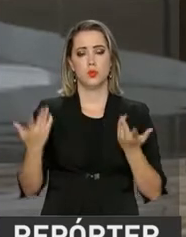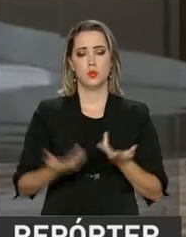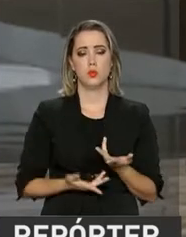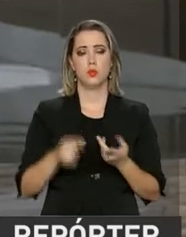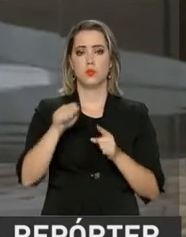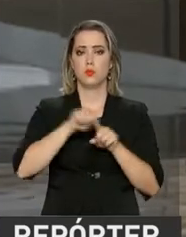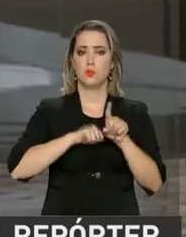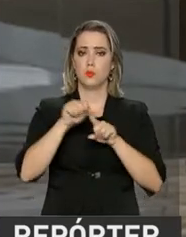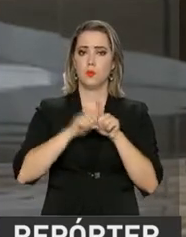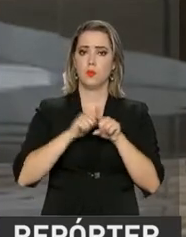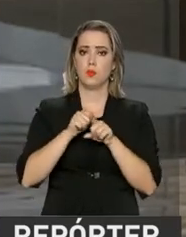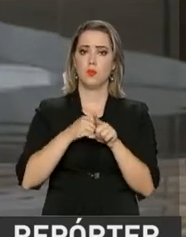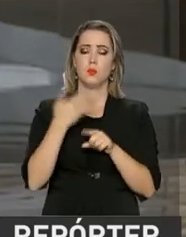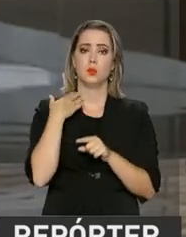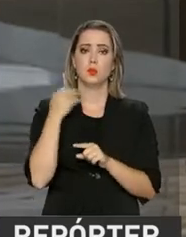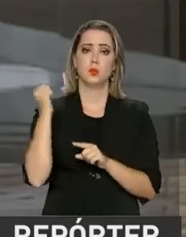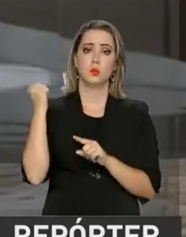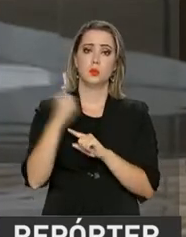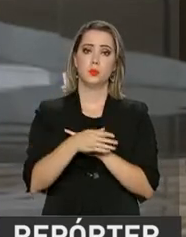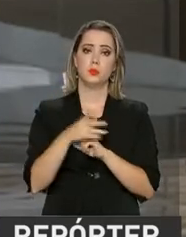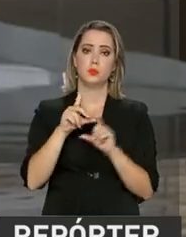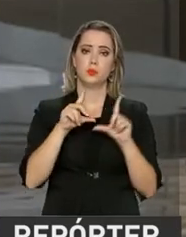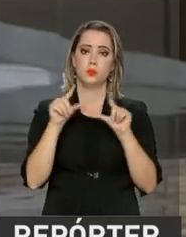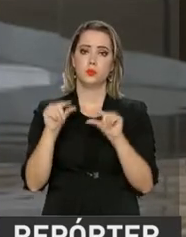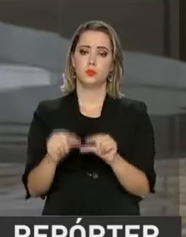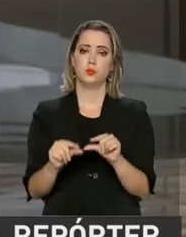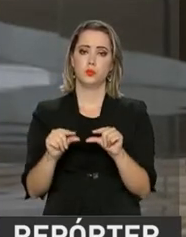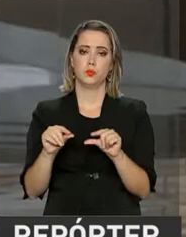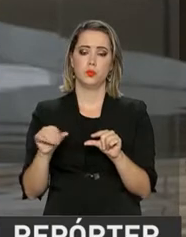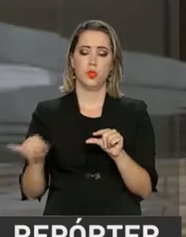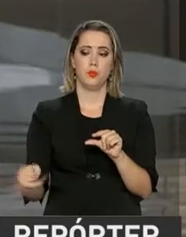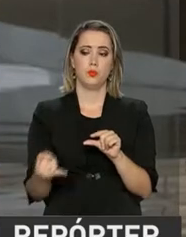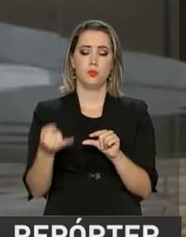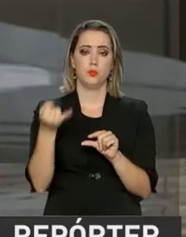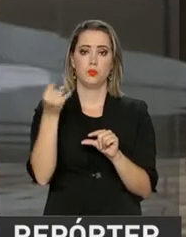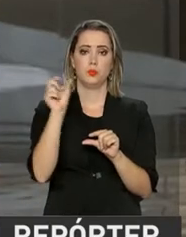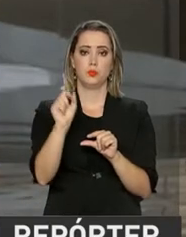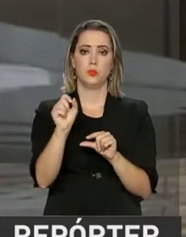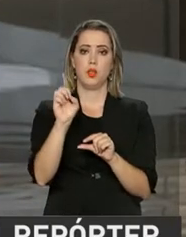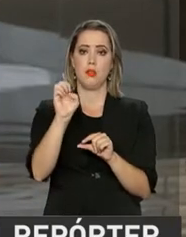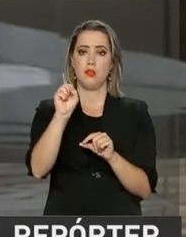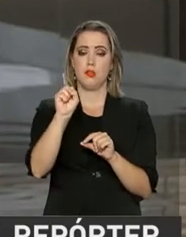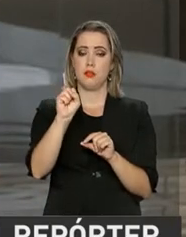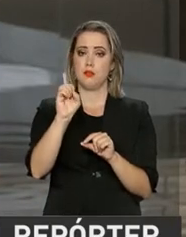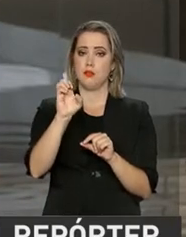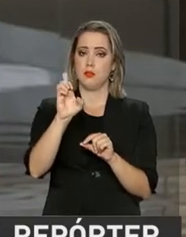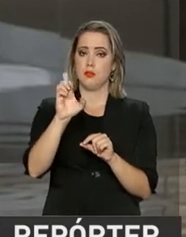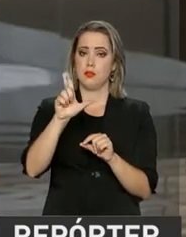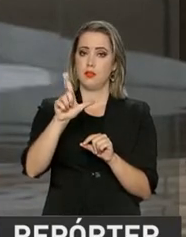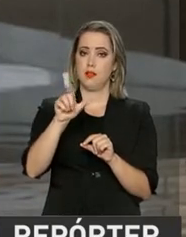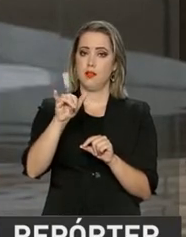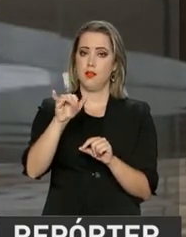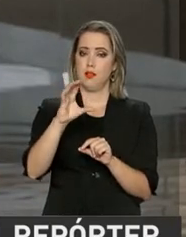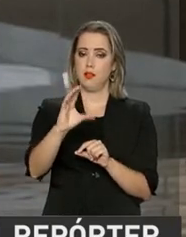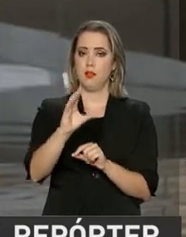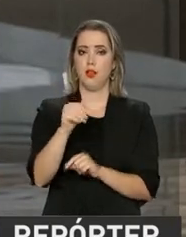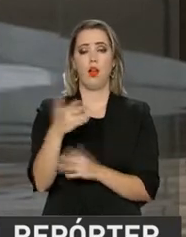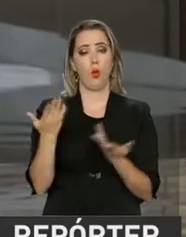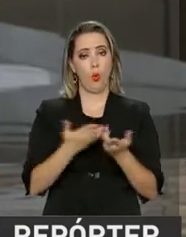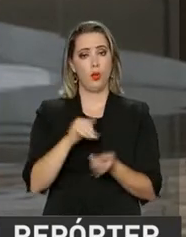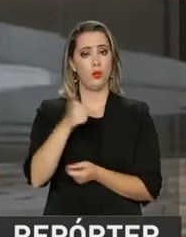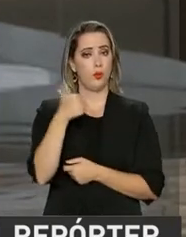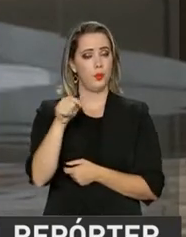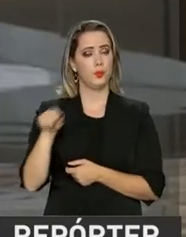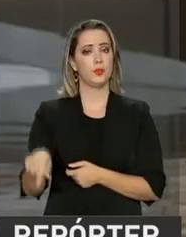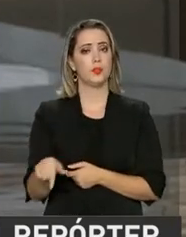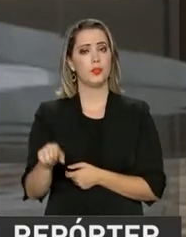mês o banco central decidiu reduzir a taxa básica de juros a selic para 11,25 por